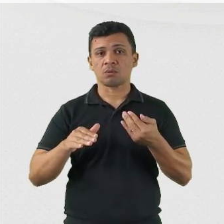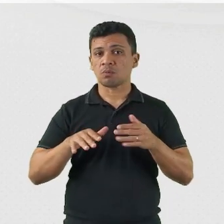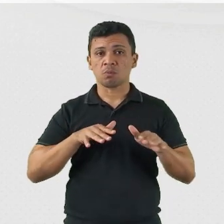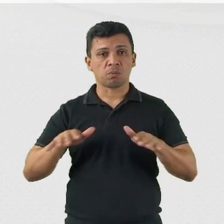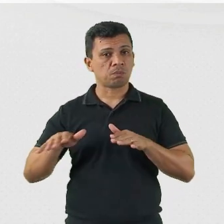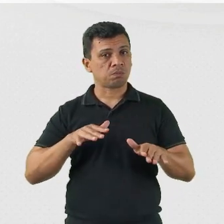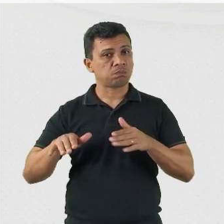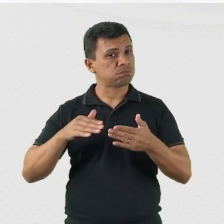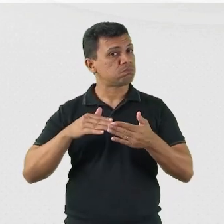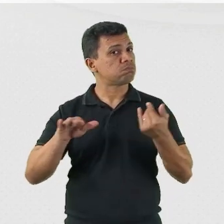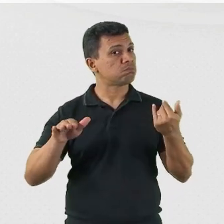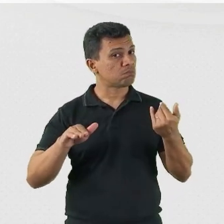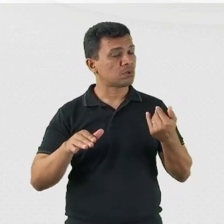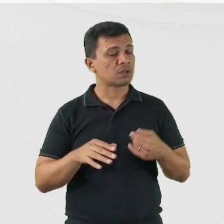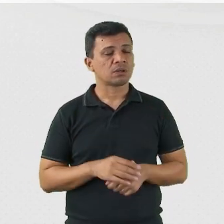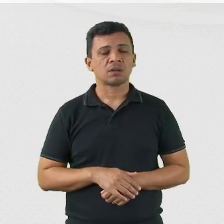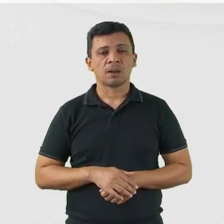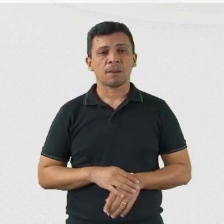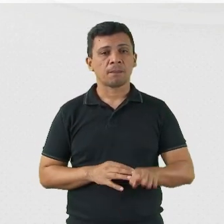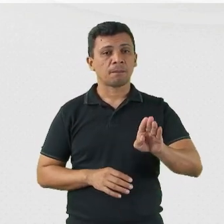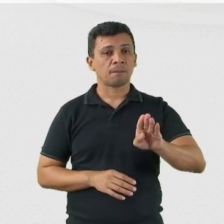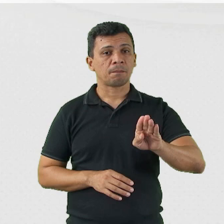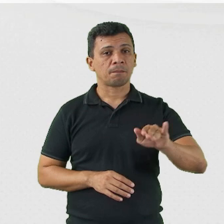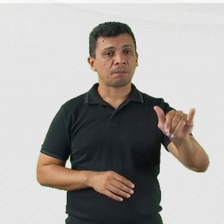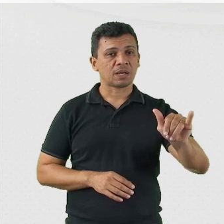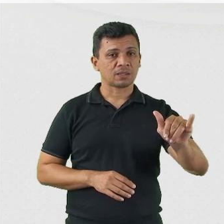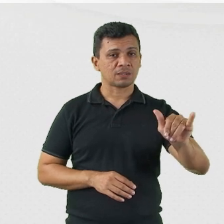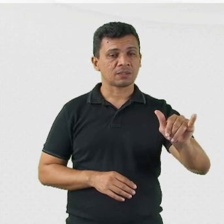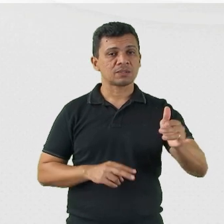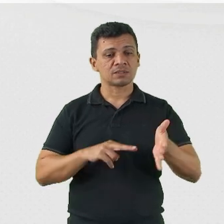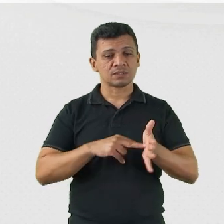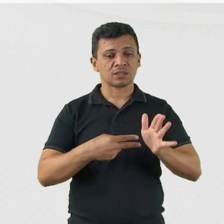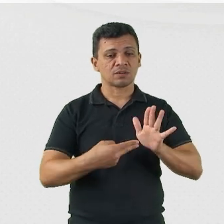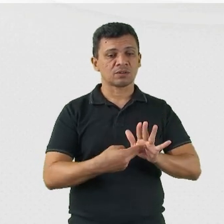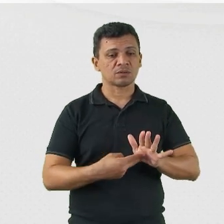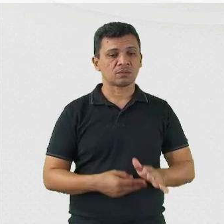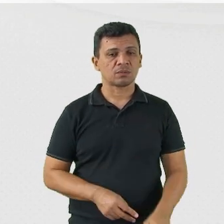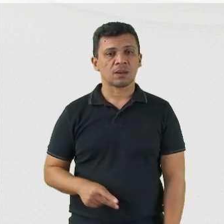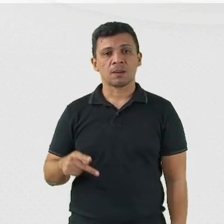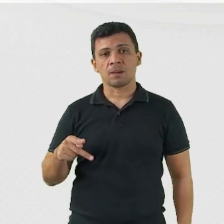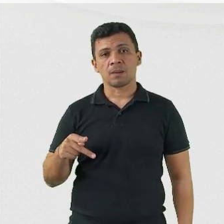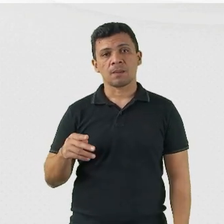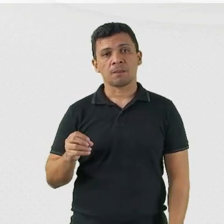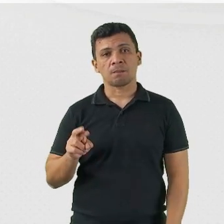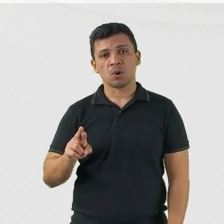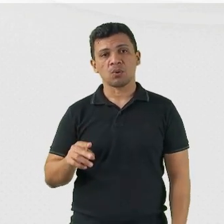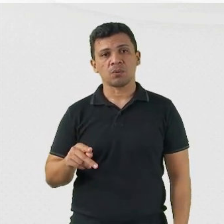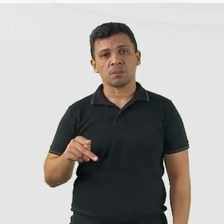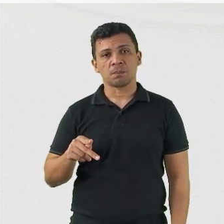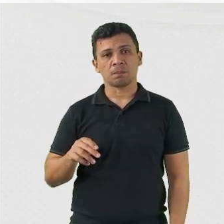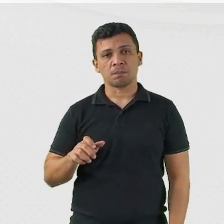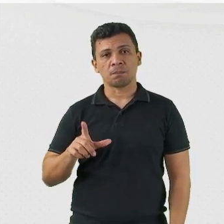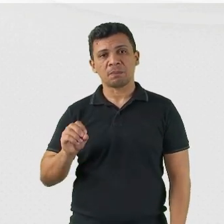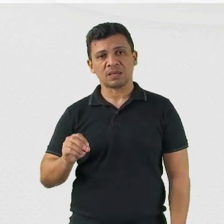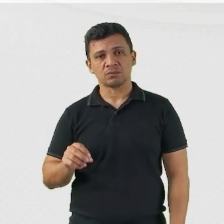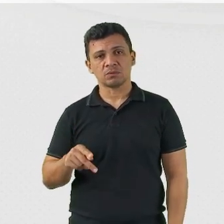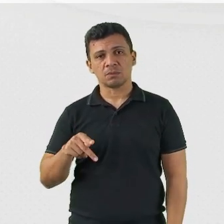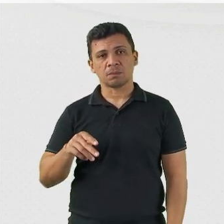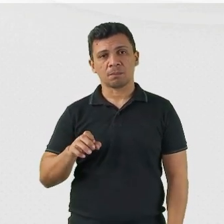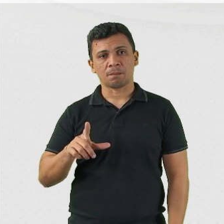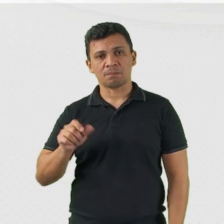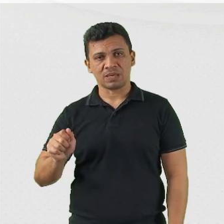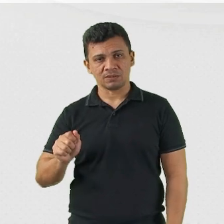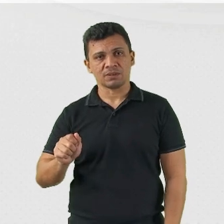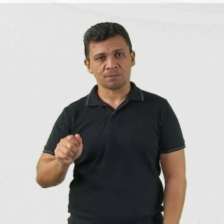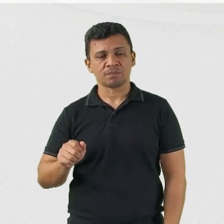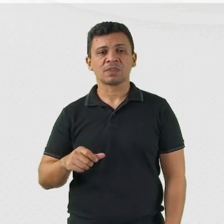aí nesses casos, o by pode significar por, pelo, pela. Então eu